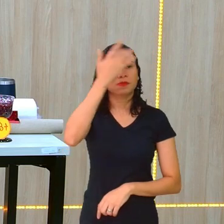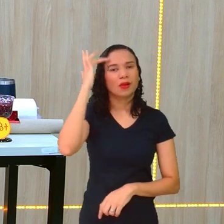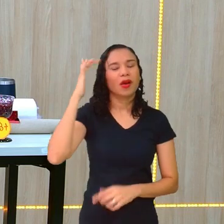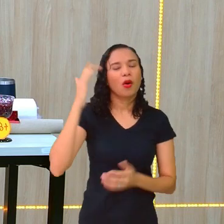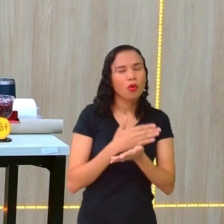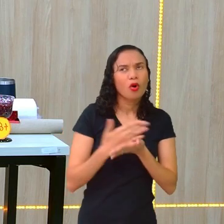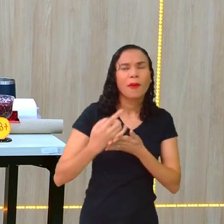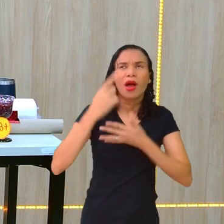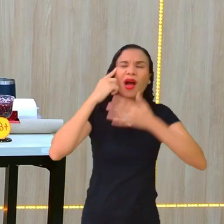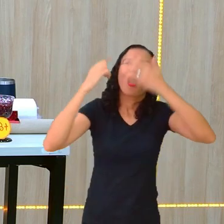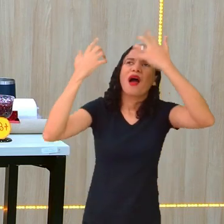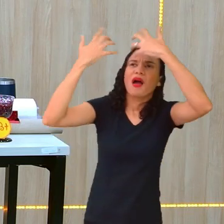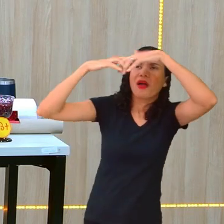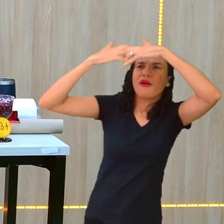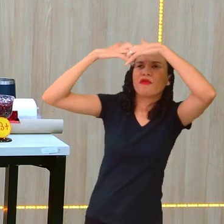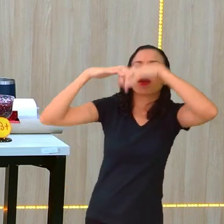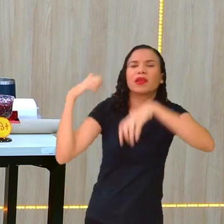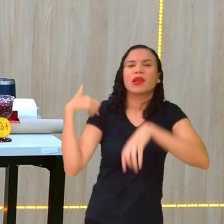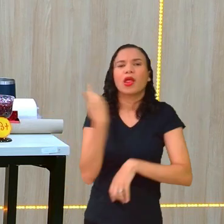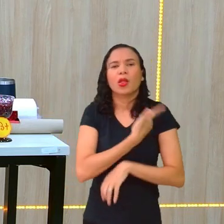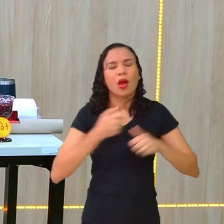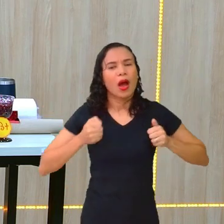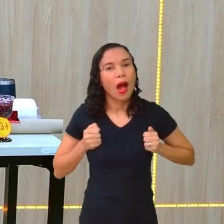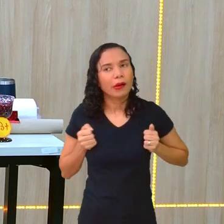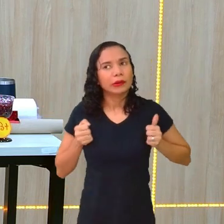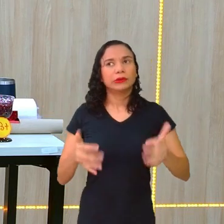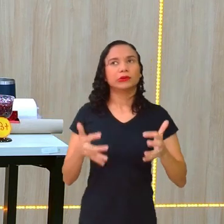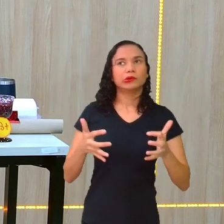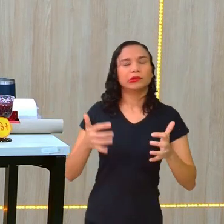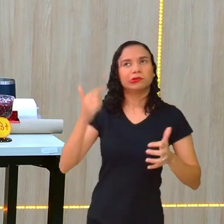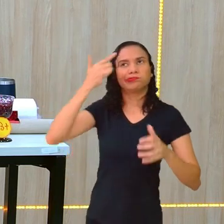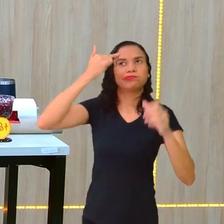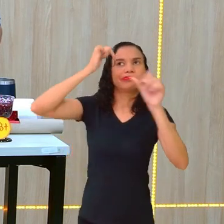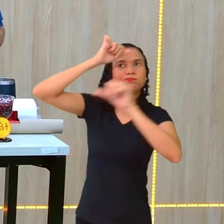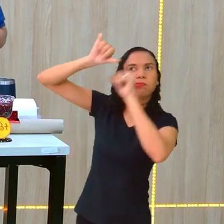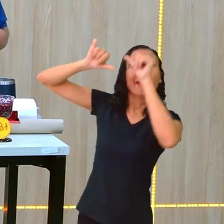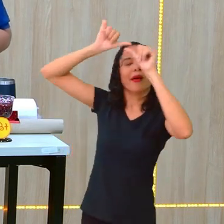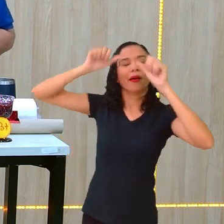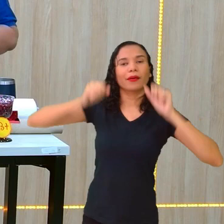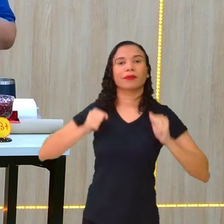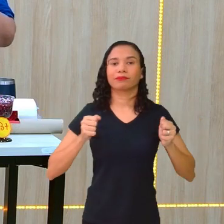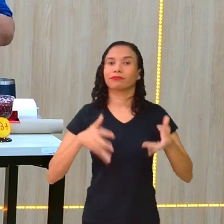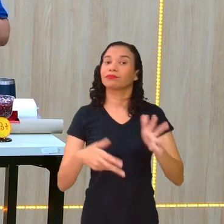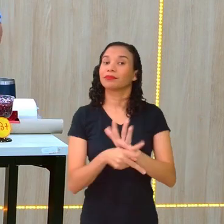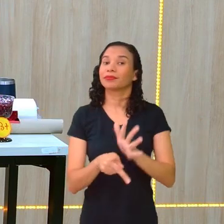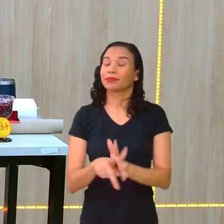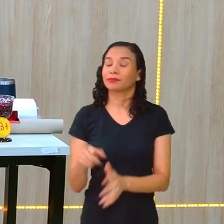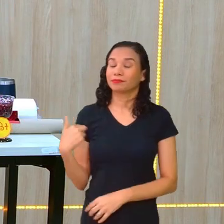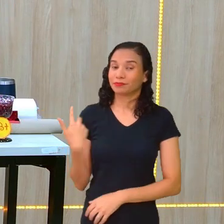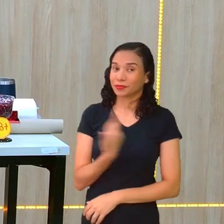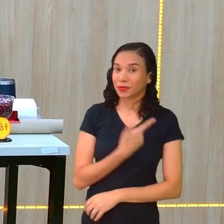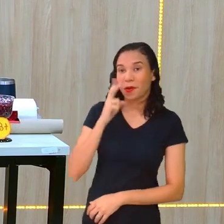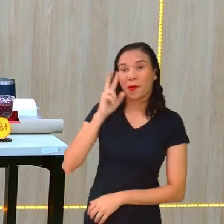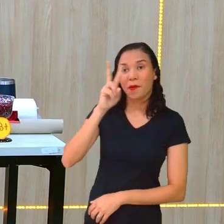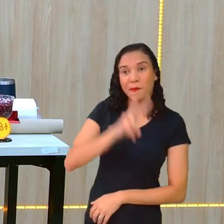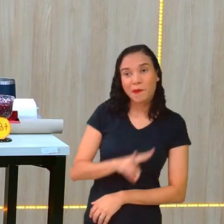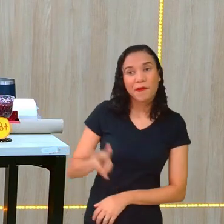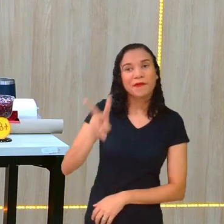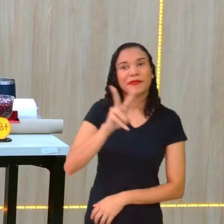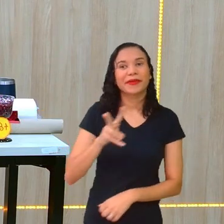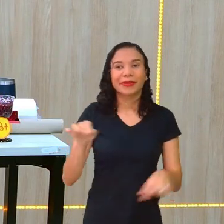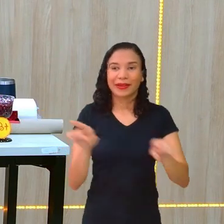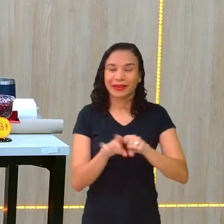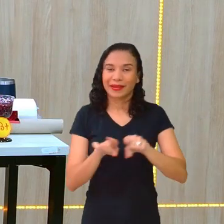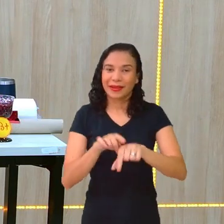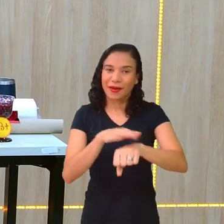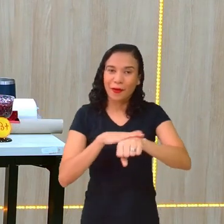a pensar os nossos atos e repensar as nossas ações. Mas vamos lá, que nós